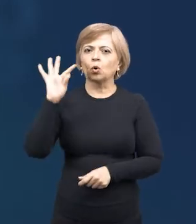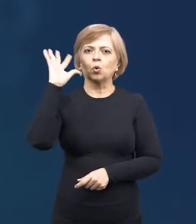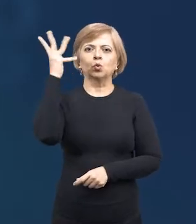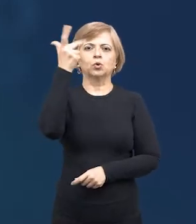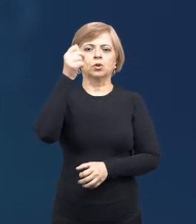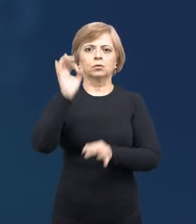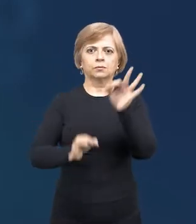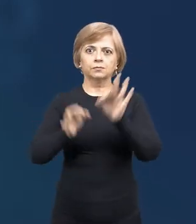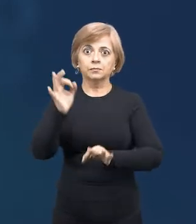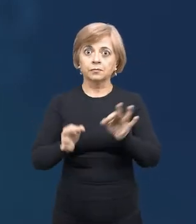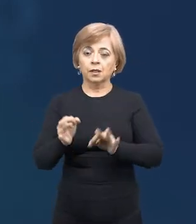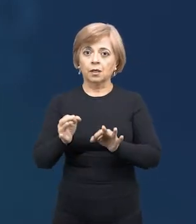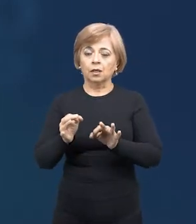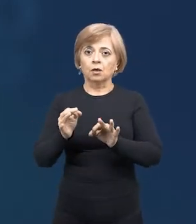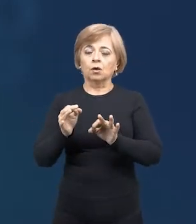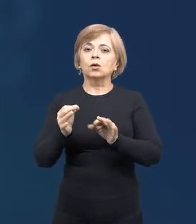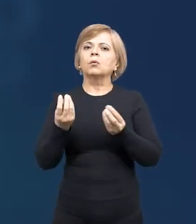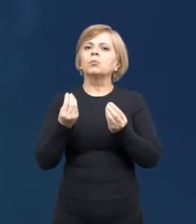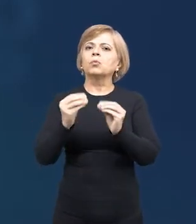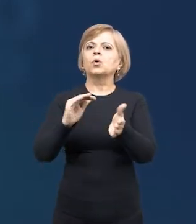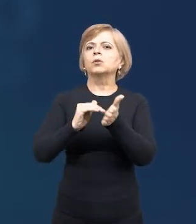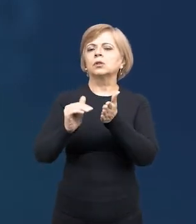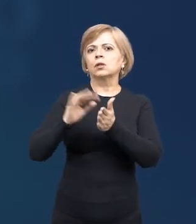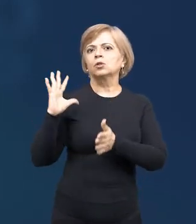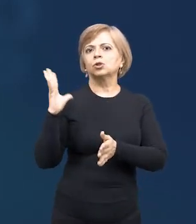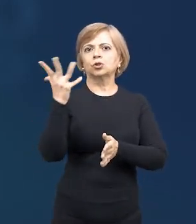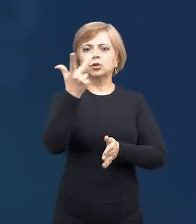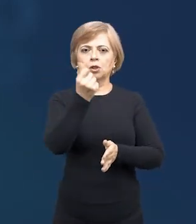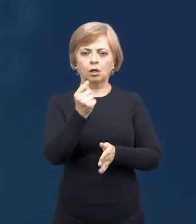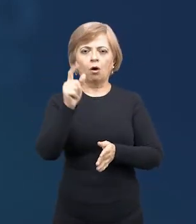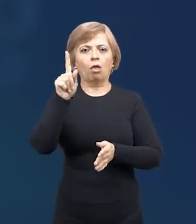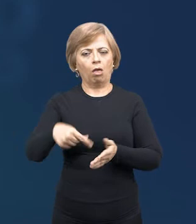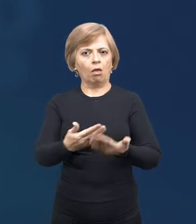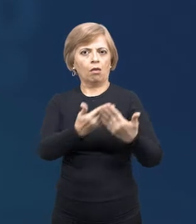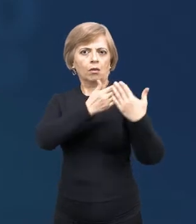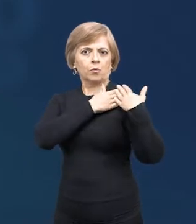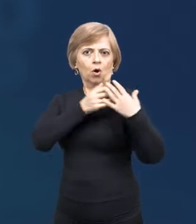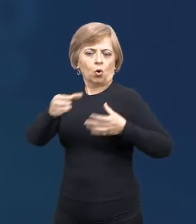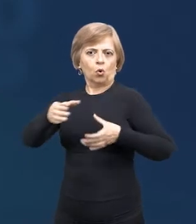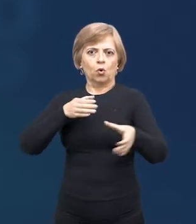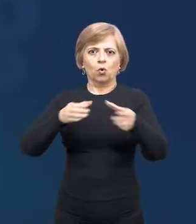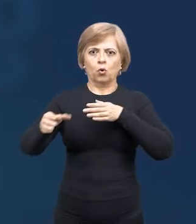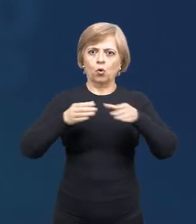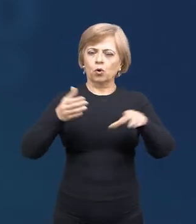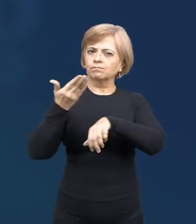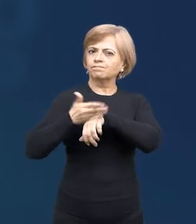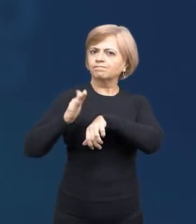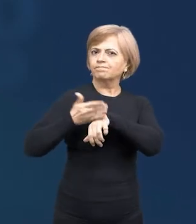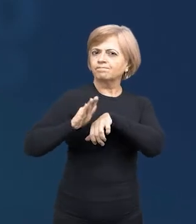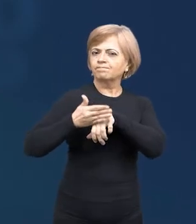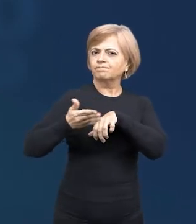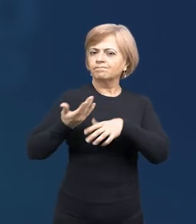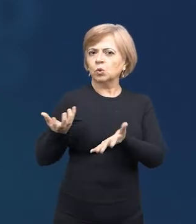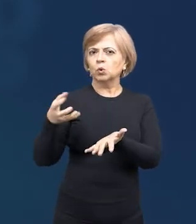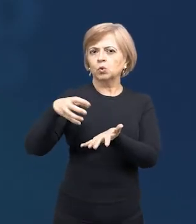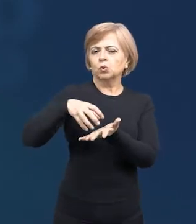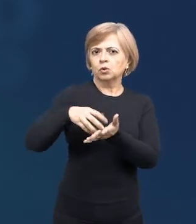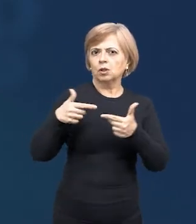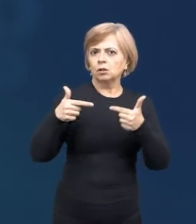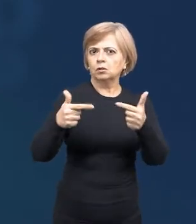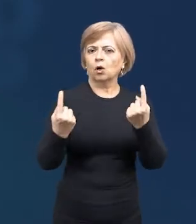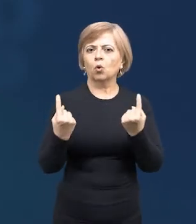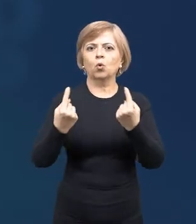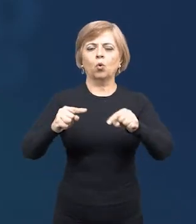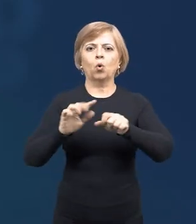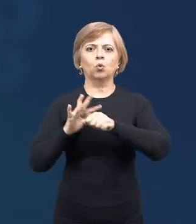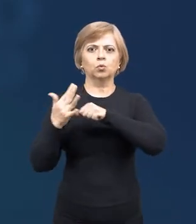pela Secretaria-Geral, que na ocasião era o responsável pela coordenação executiva do eixo administrativo do Gabinete de Enfrentamento de